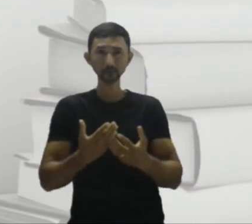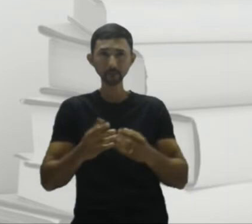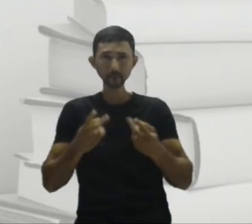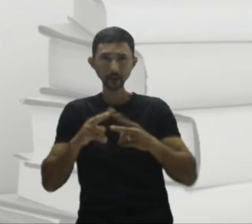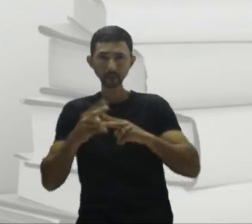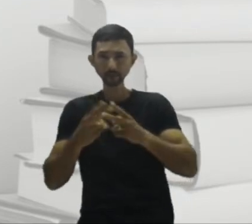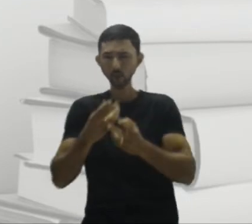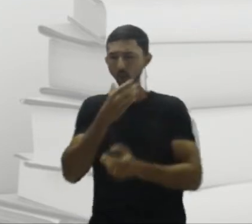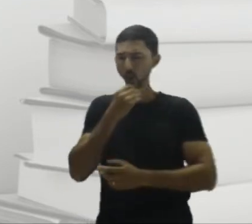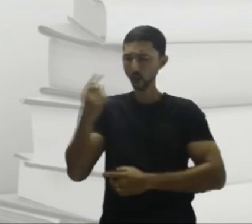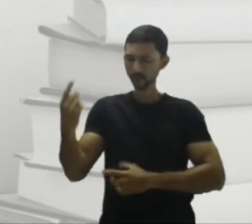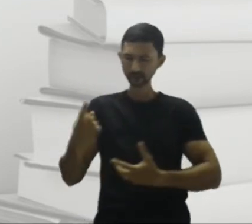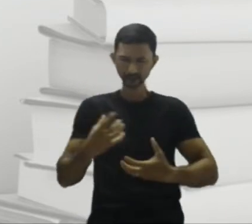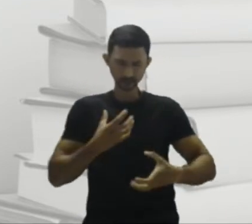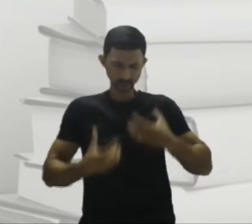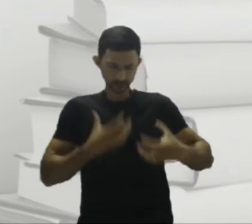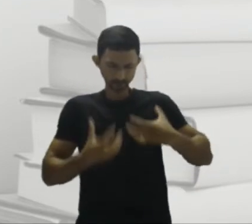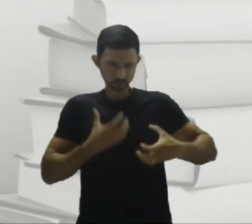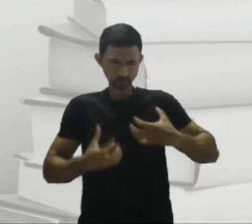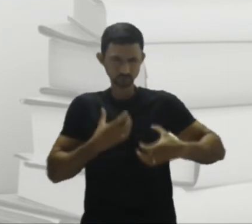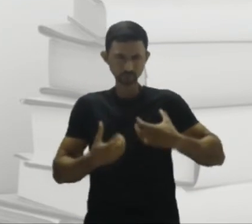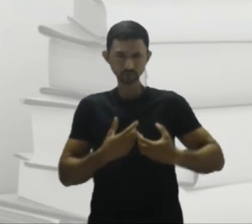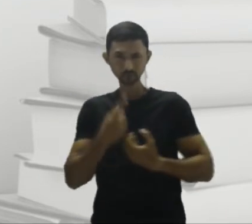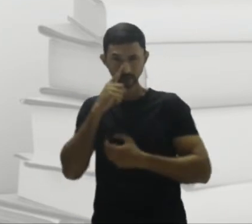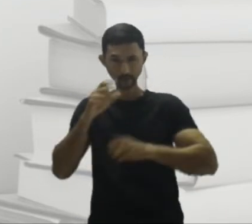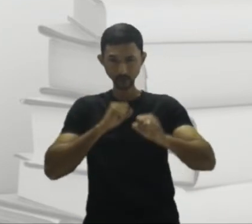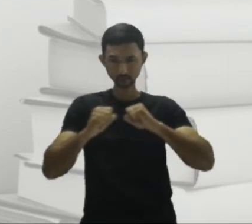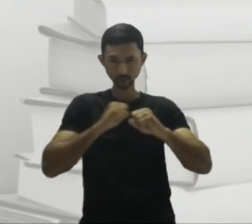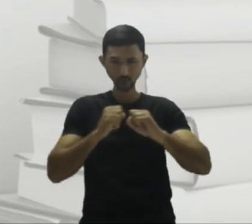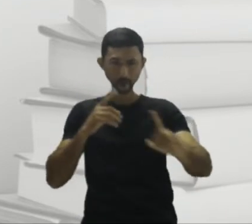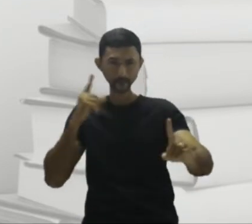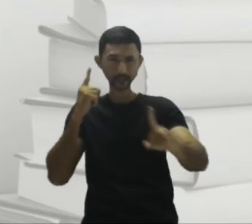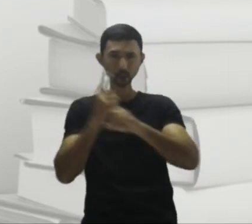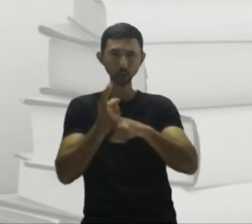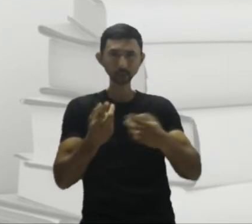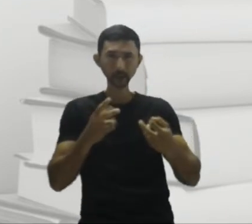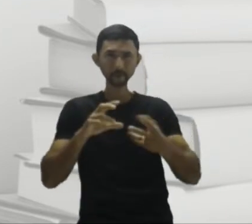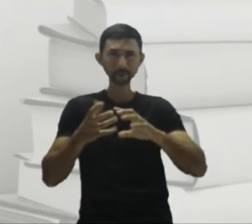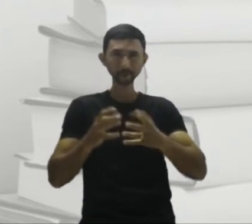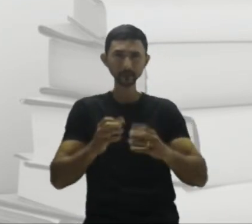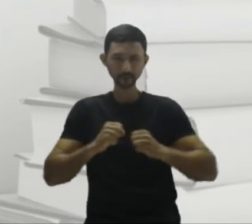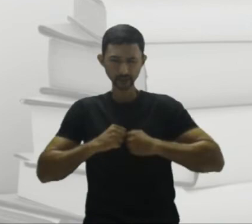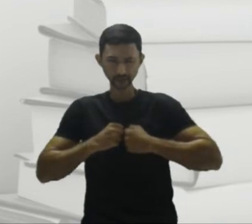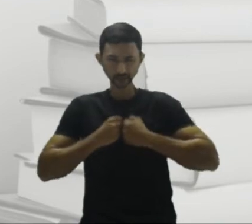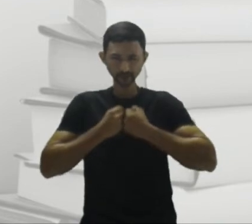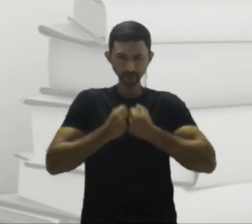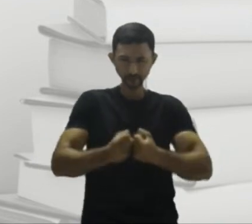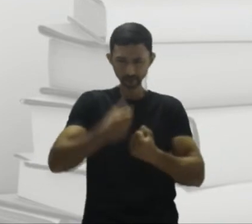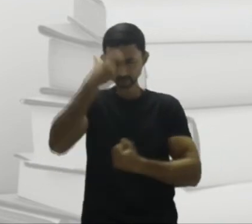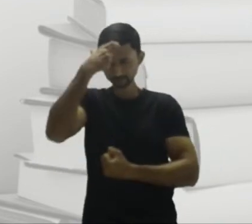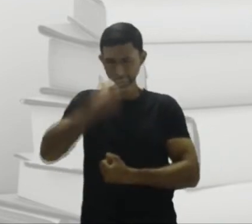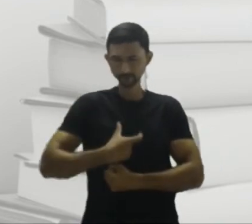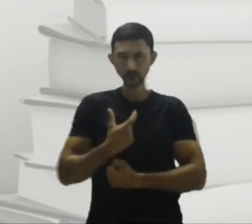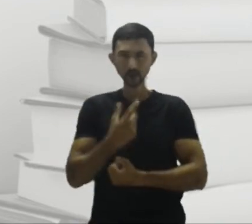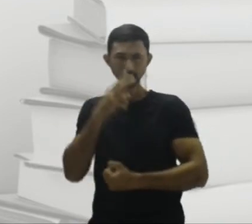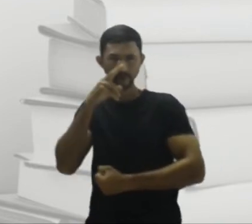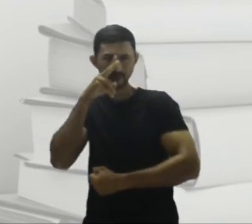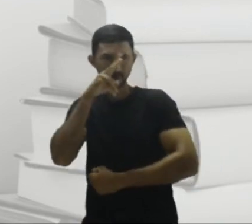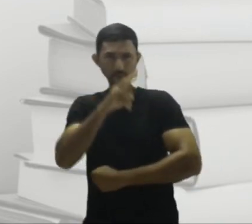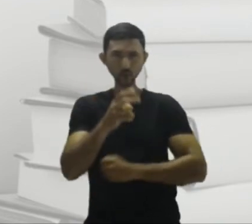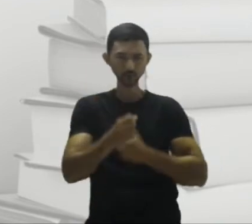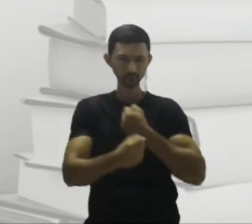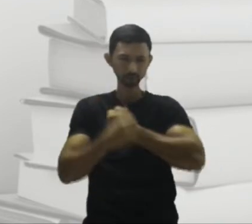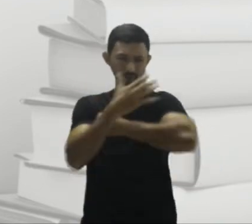Aquiles, enchendo seu coração de feroz fúria, também correu para o filho de Príamo, sustentava o belo e bem feito